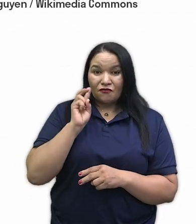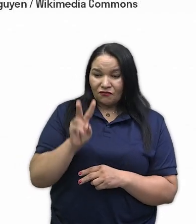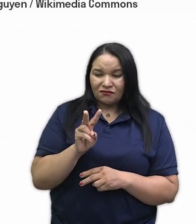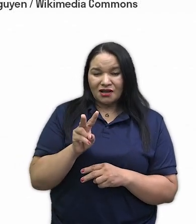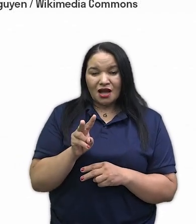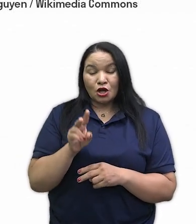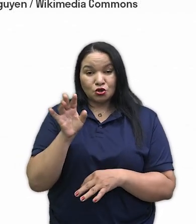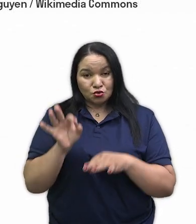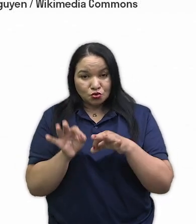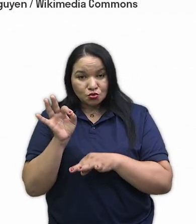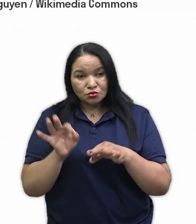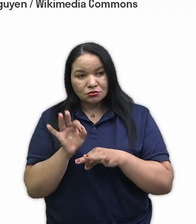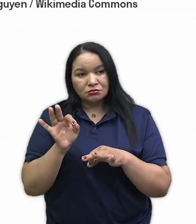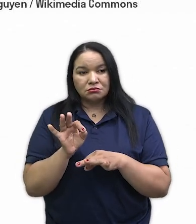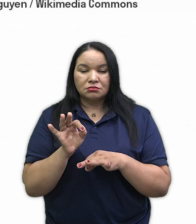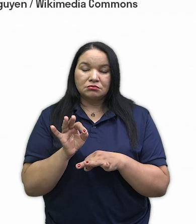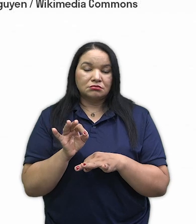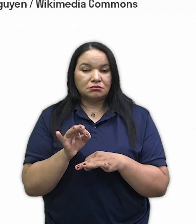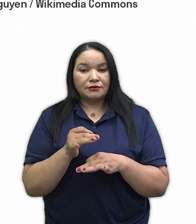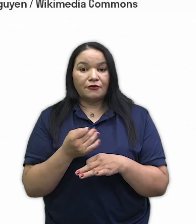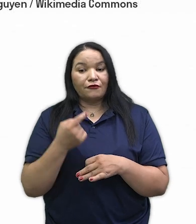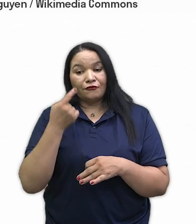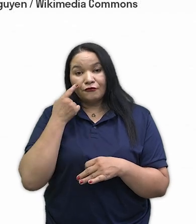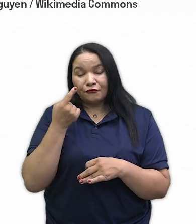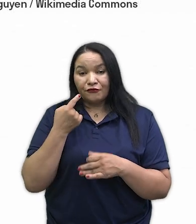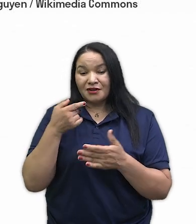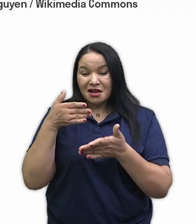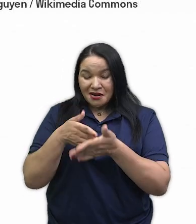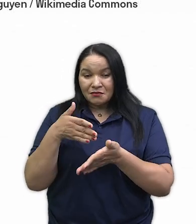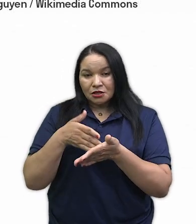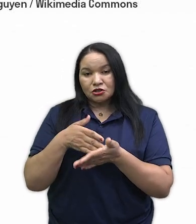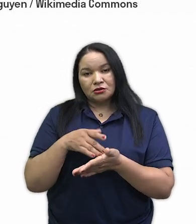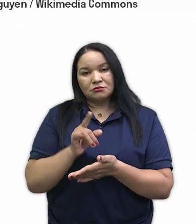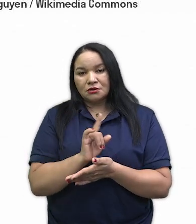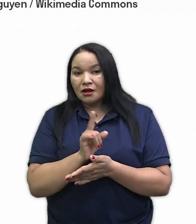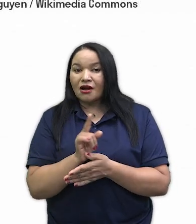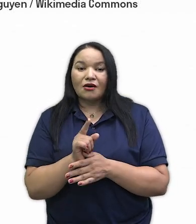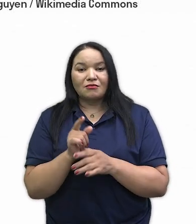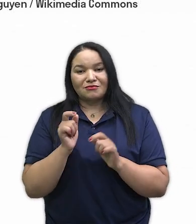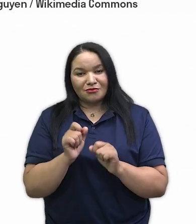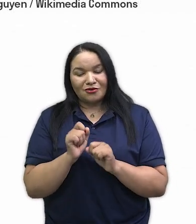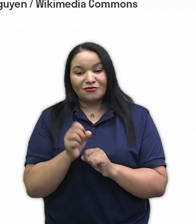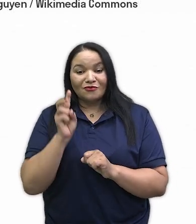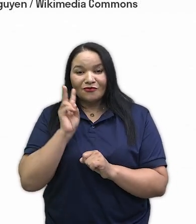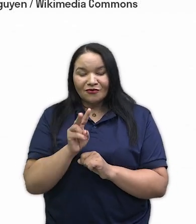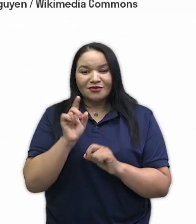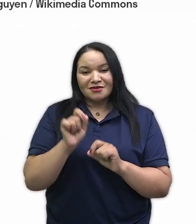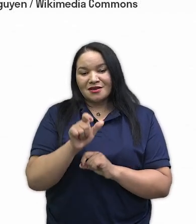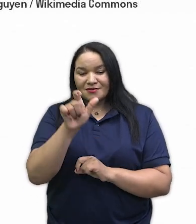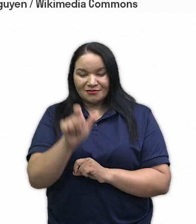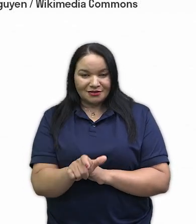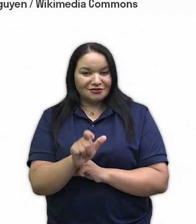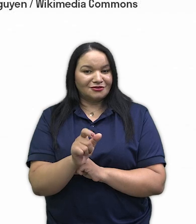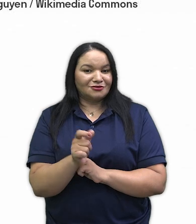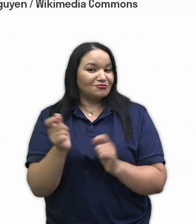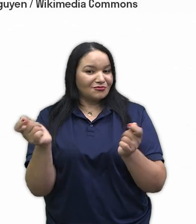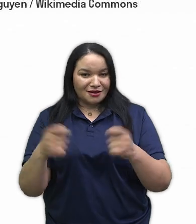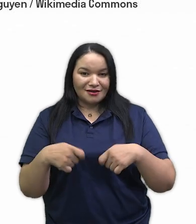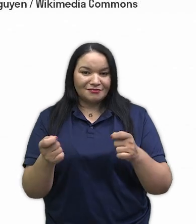você olhar para as limitações da pessoa, olhe para as capacidades dela, para